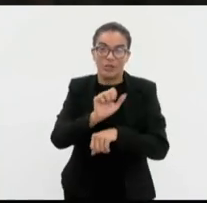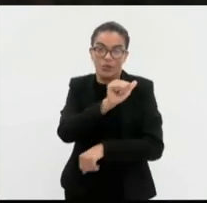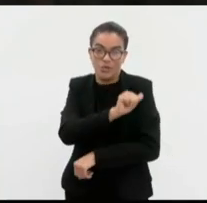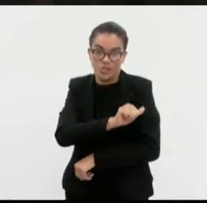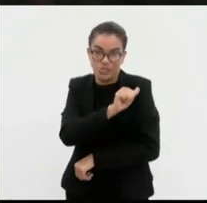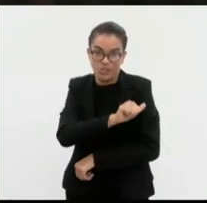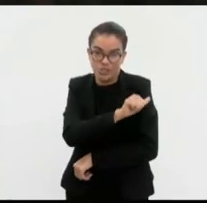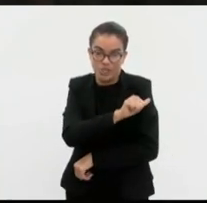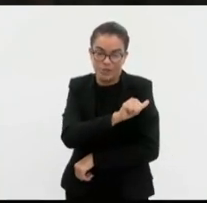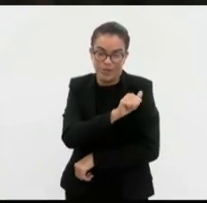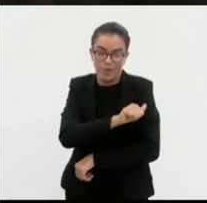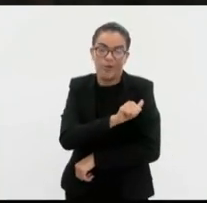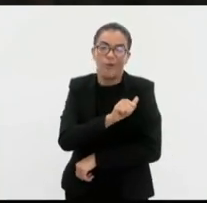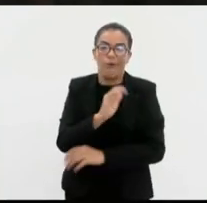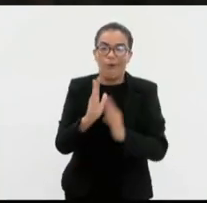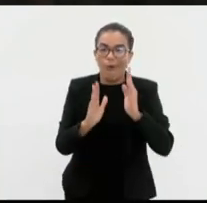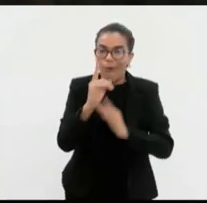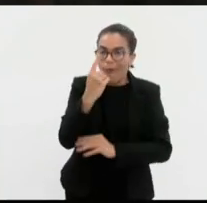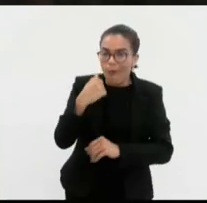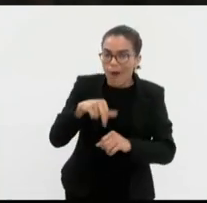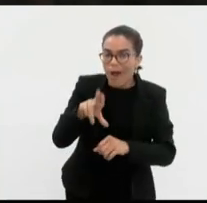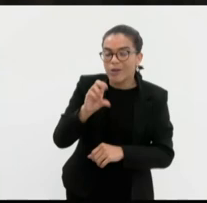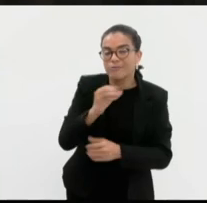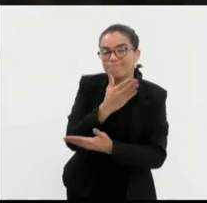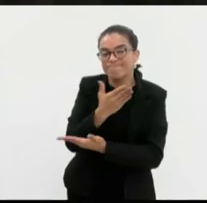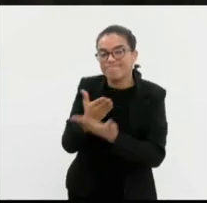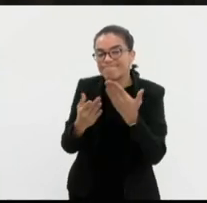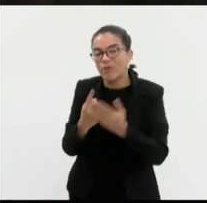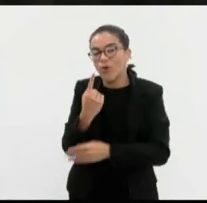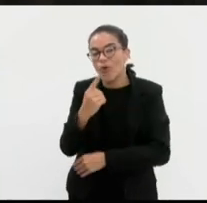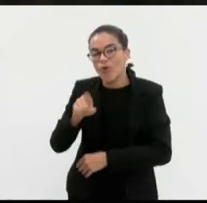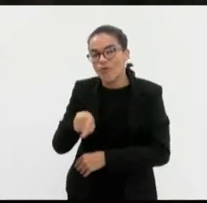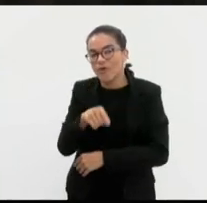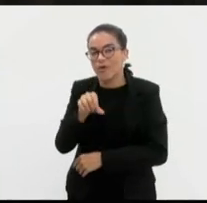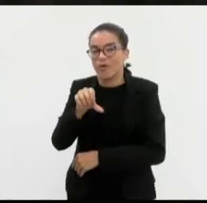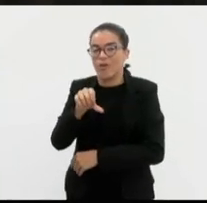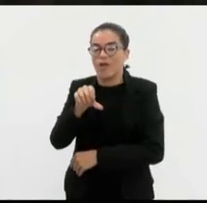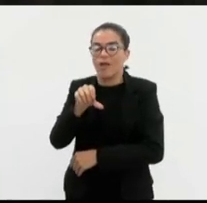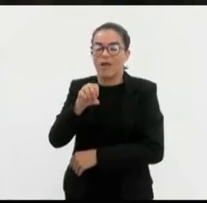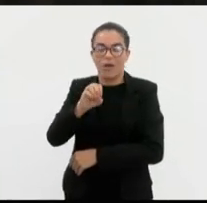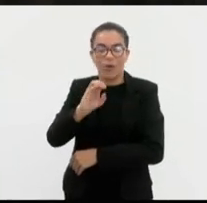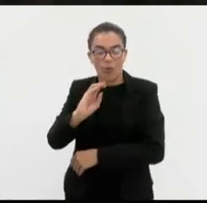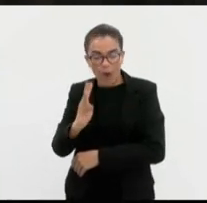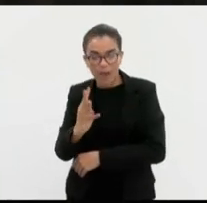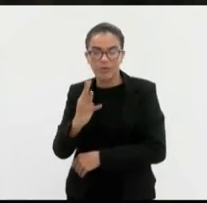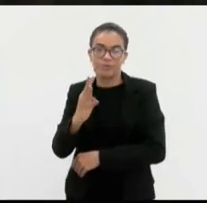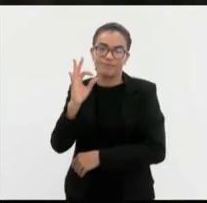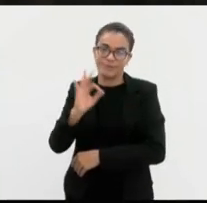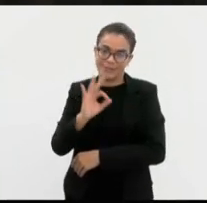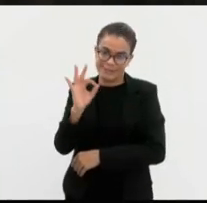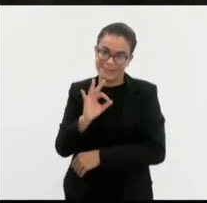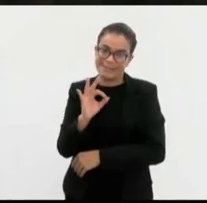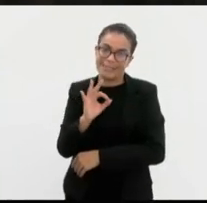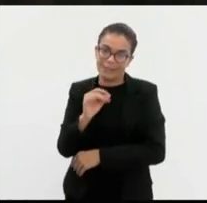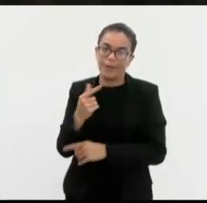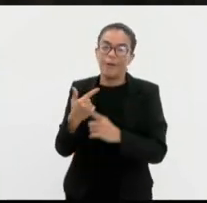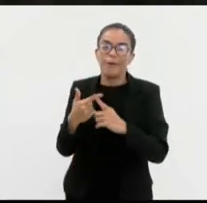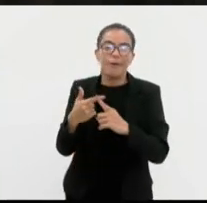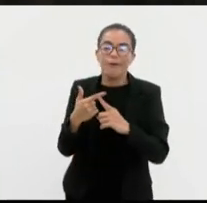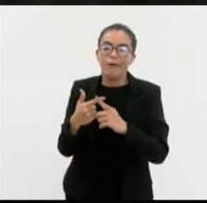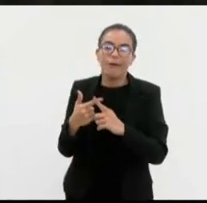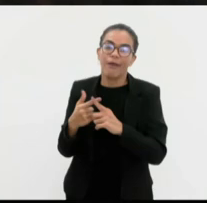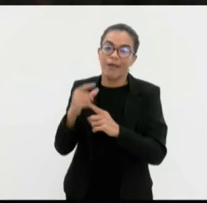de 1 ano perdesse R 8,4 bilhões deais de receita pela diminuição de